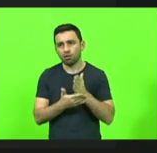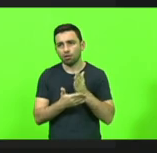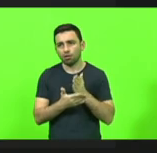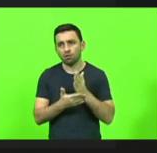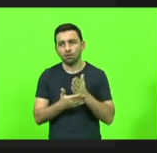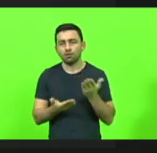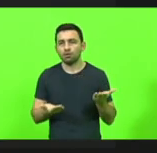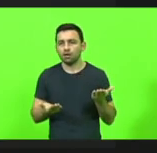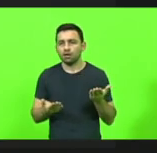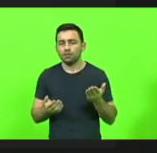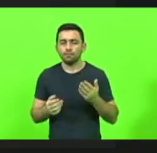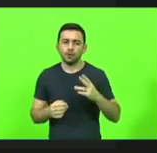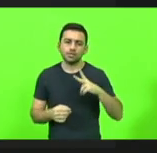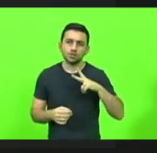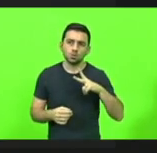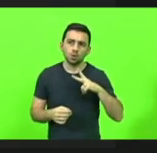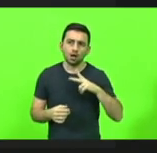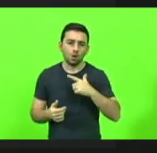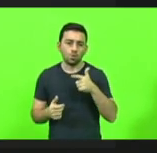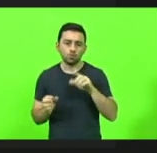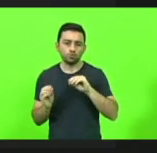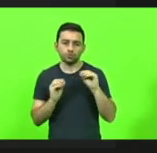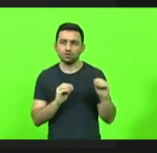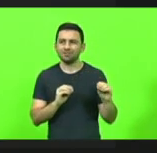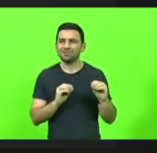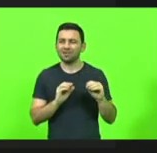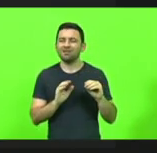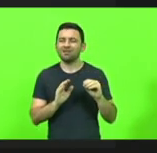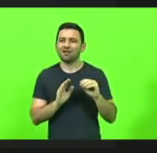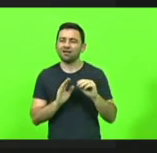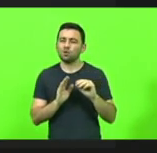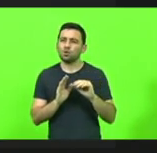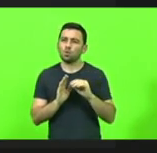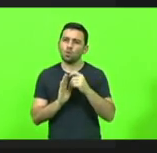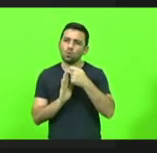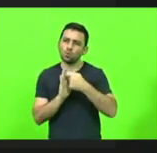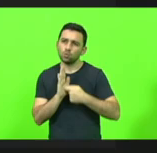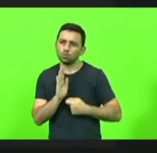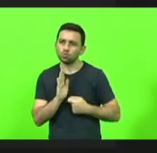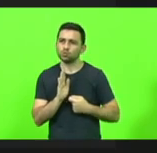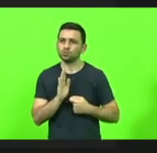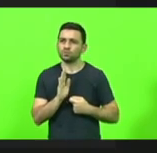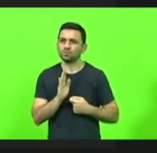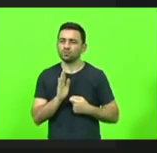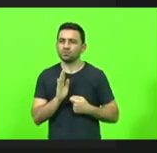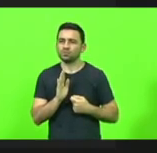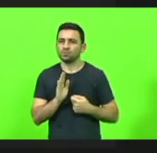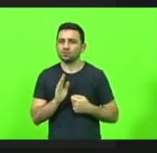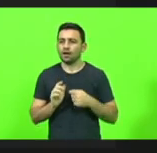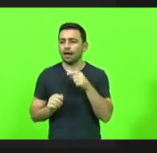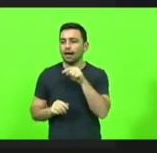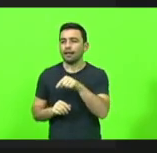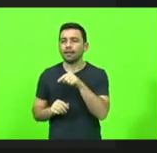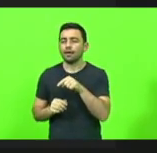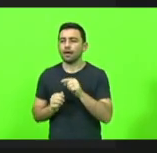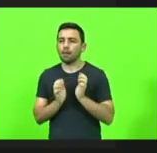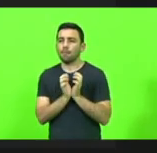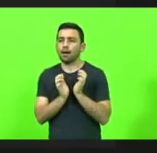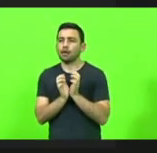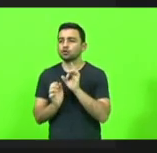atendimento particular ou em um concurso que lhe dê estabilidade. Que as APAES sejam um laboratório para as